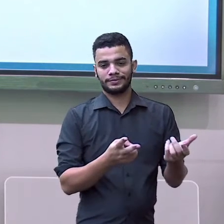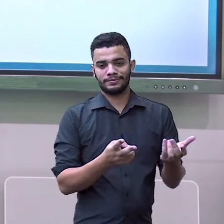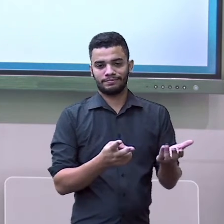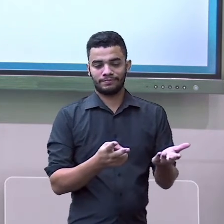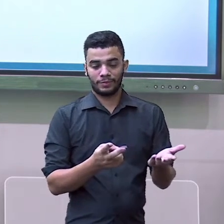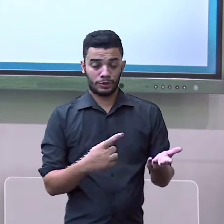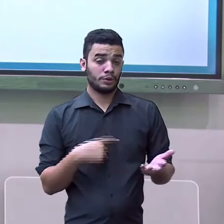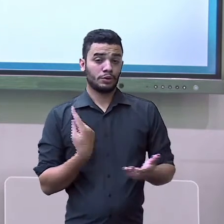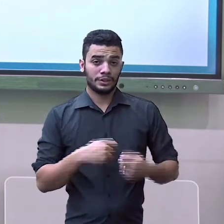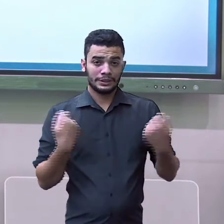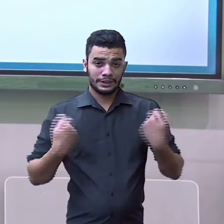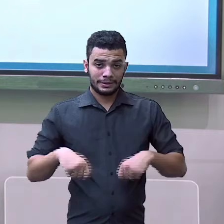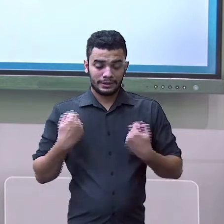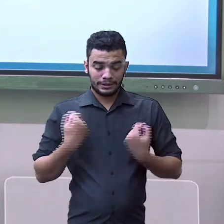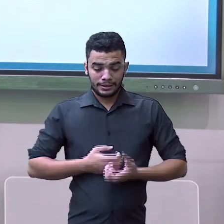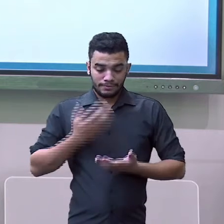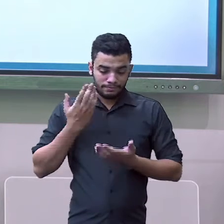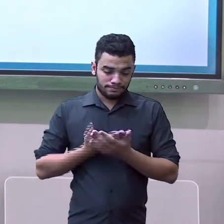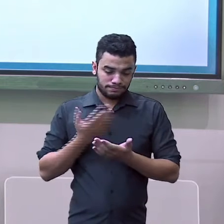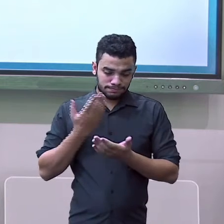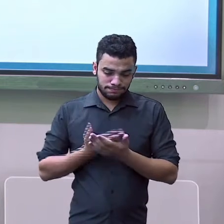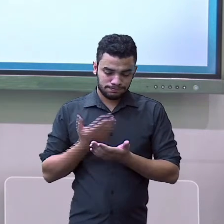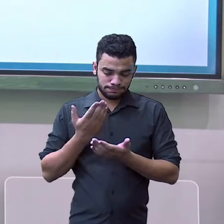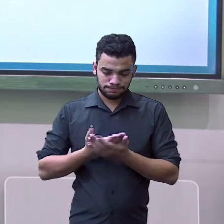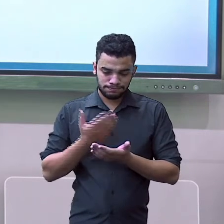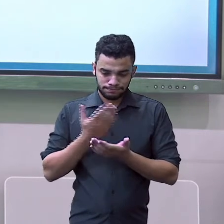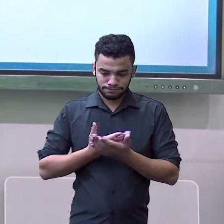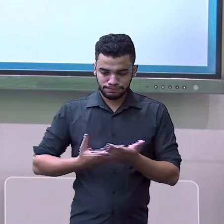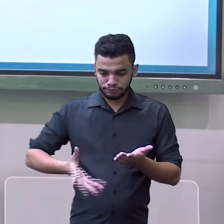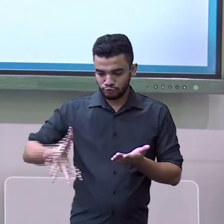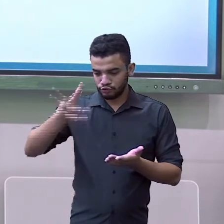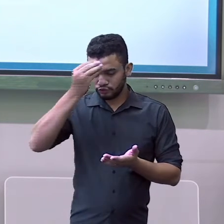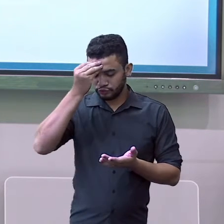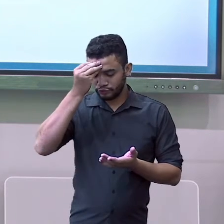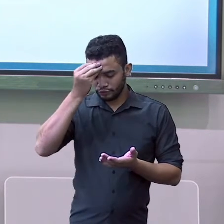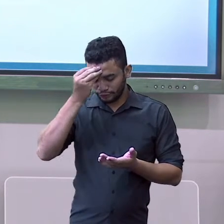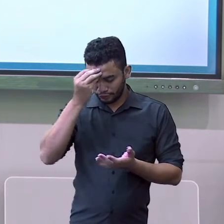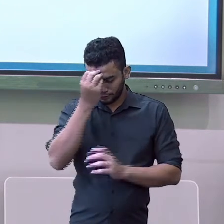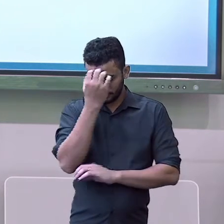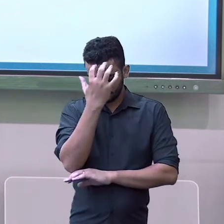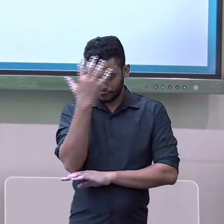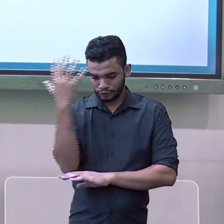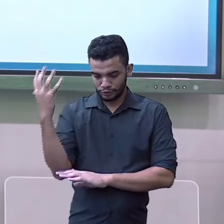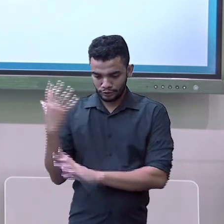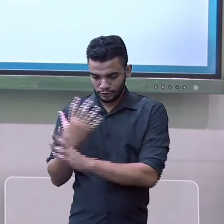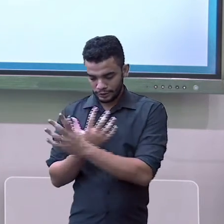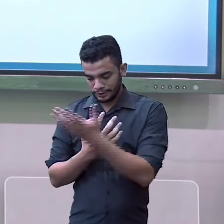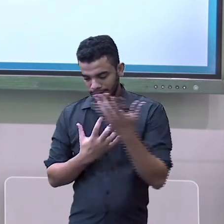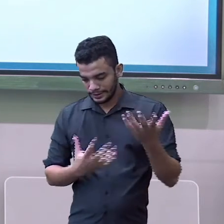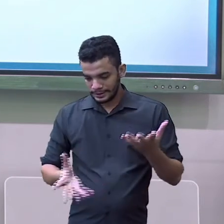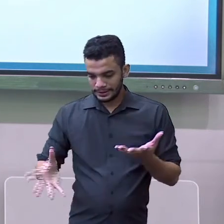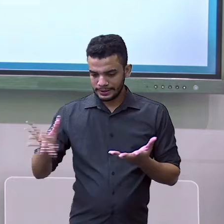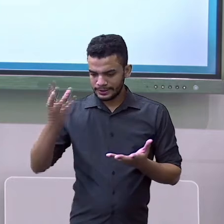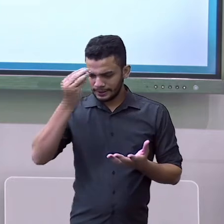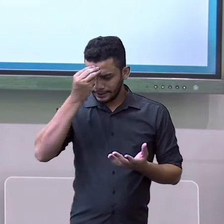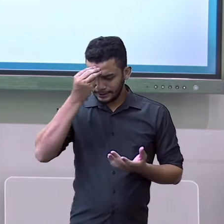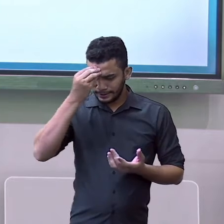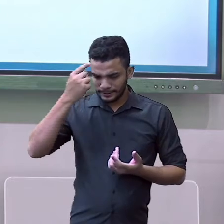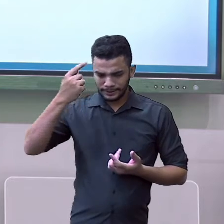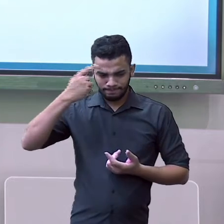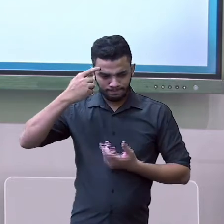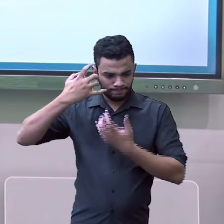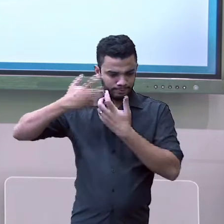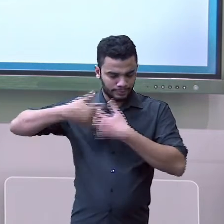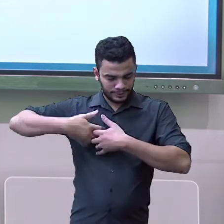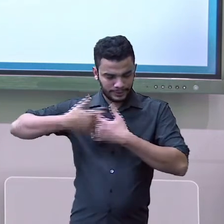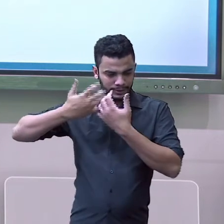as ações em conjunto fazem toda a diferença. É preciso que sejam refeitos